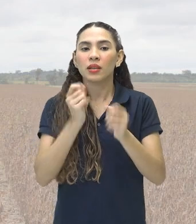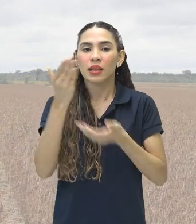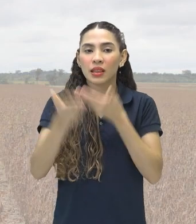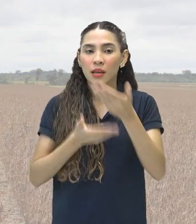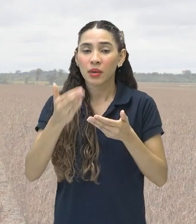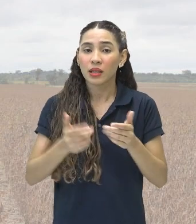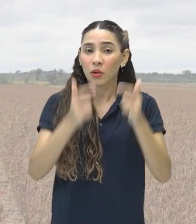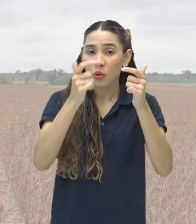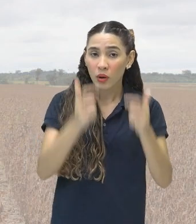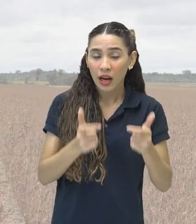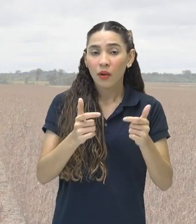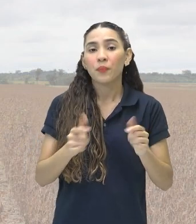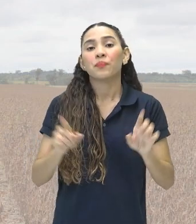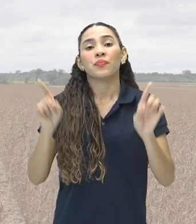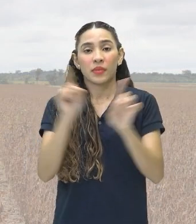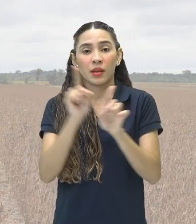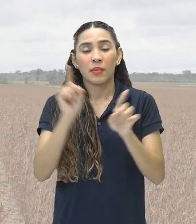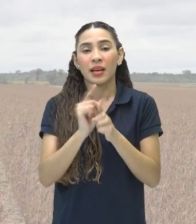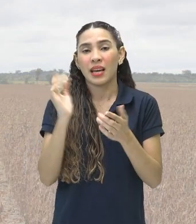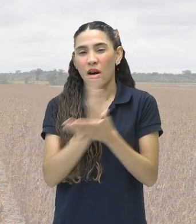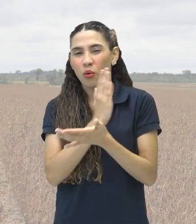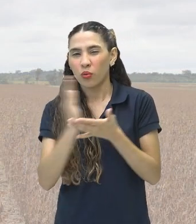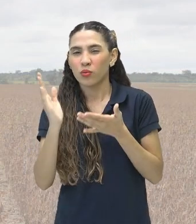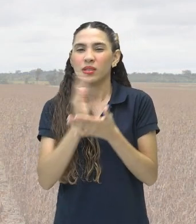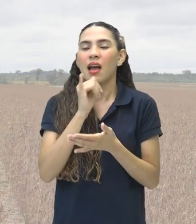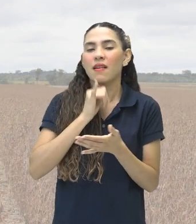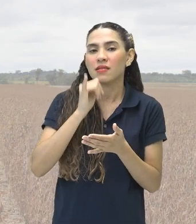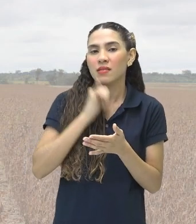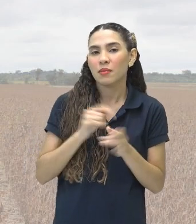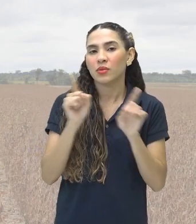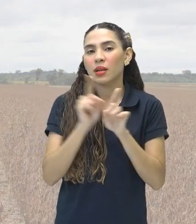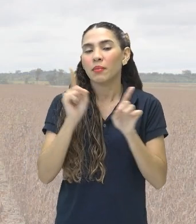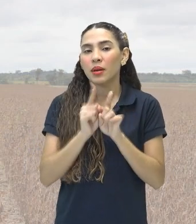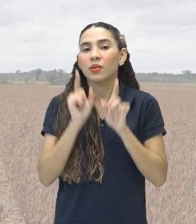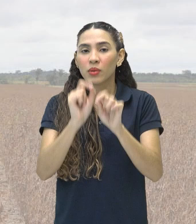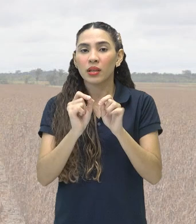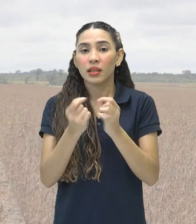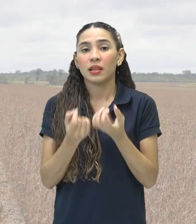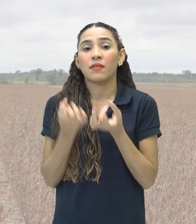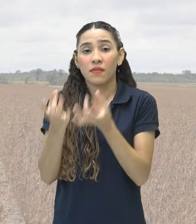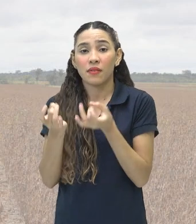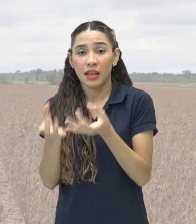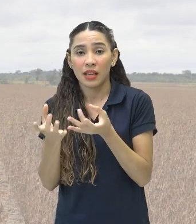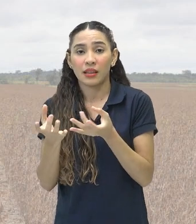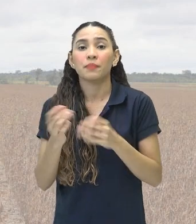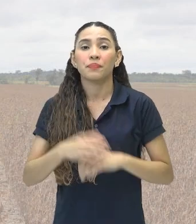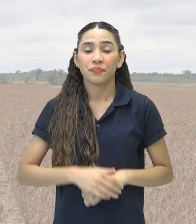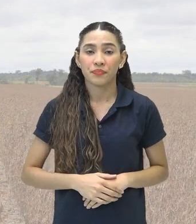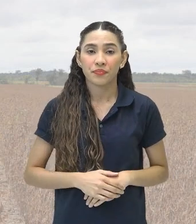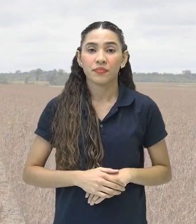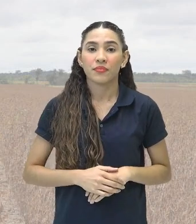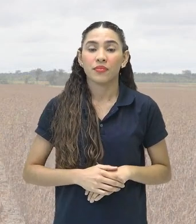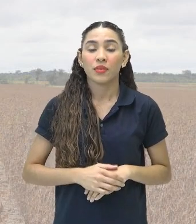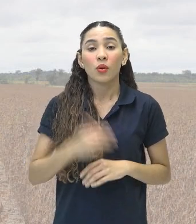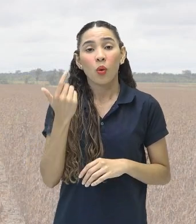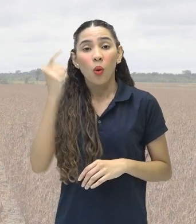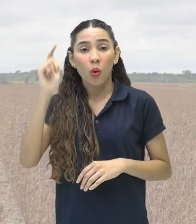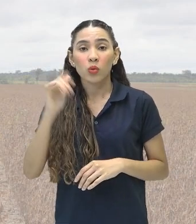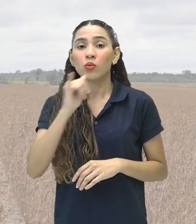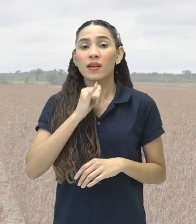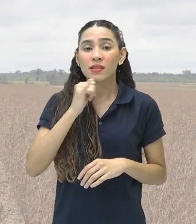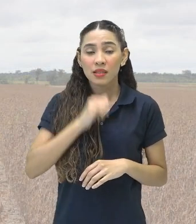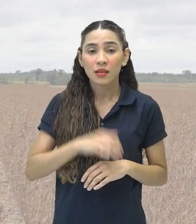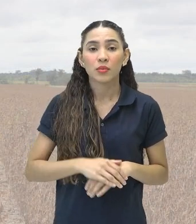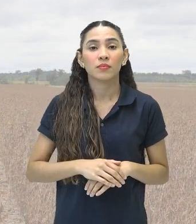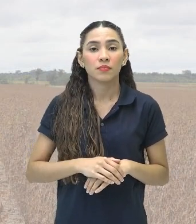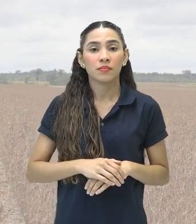demanda local e, em alguns casos, para a exportação, tá bom? Outro